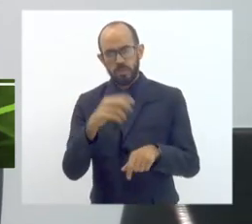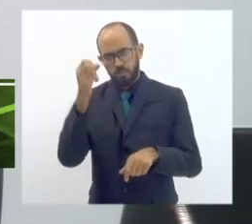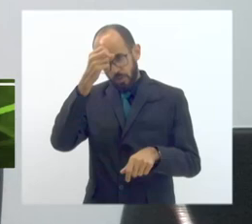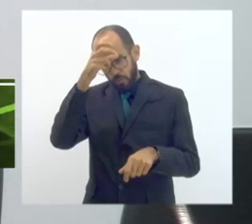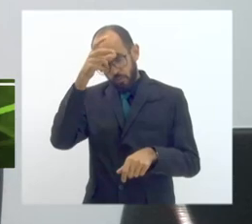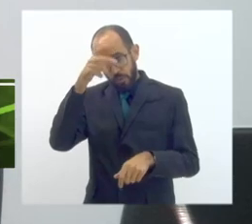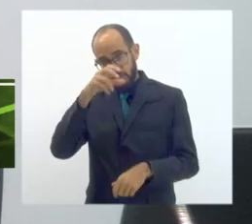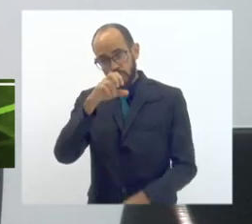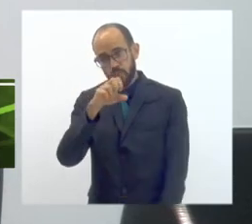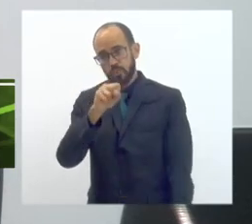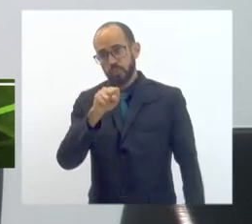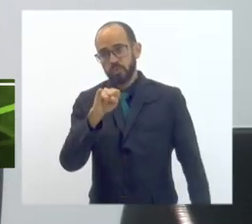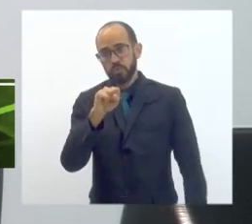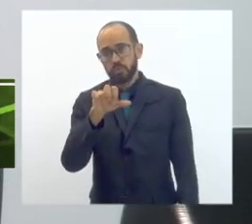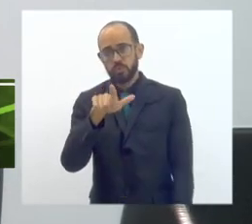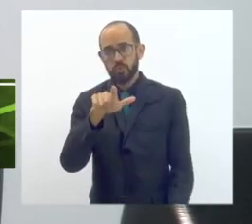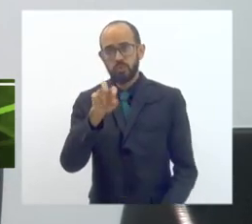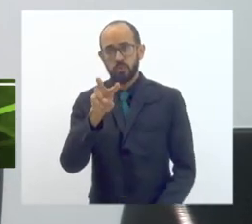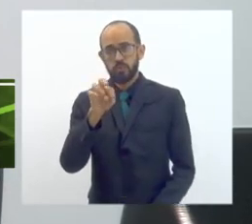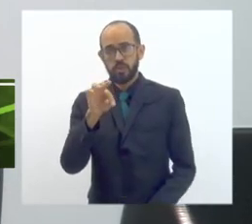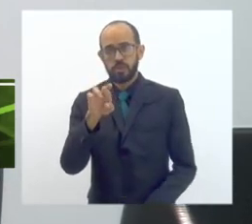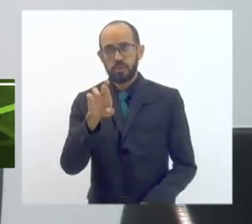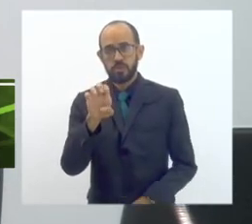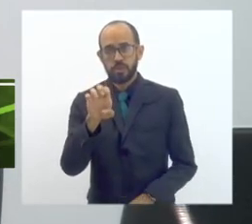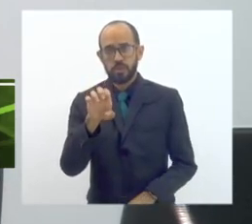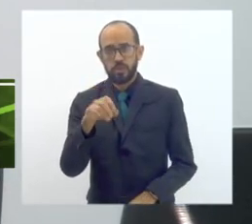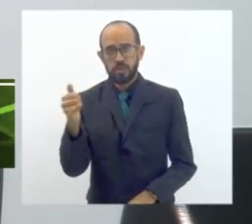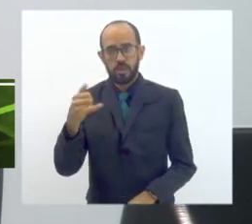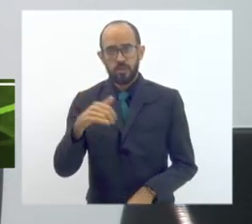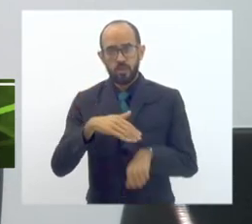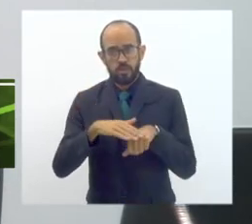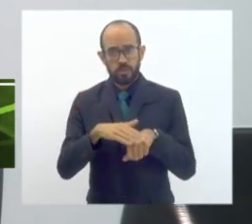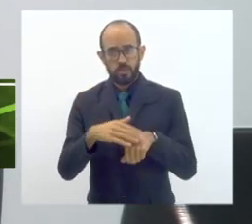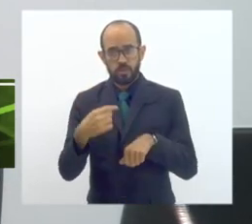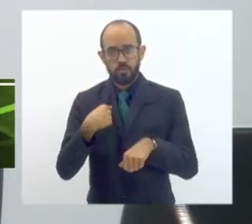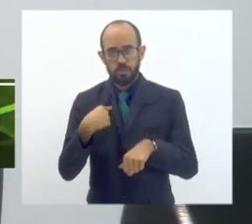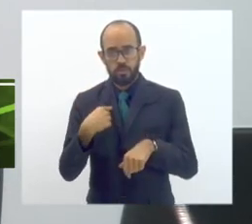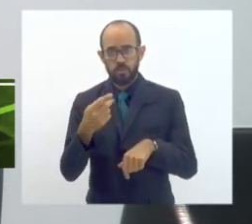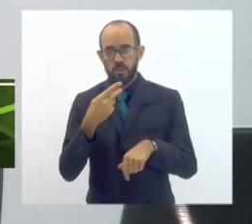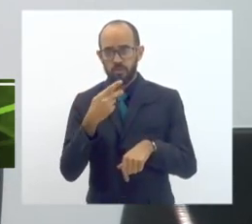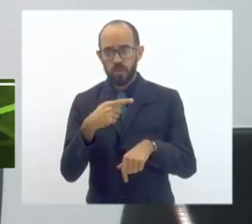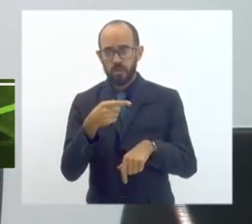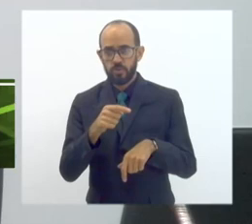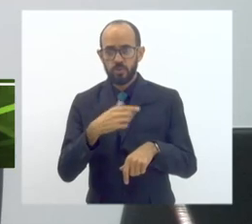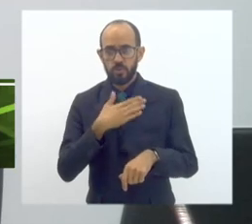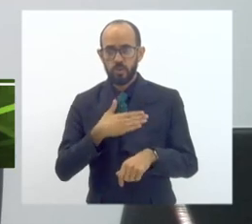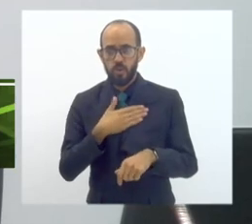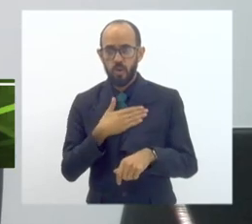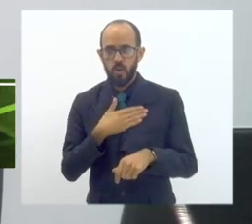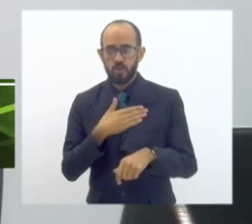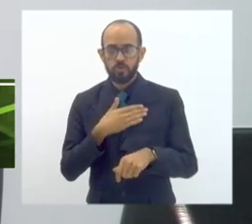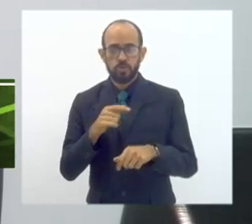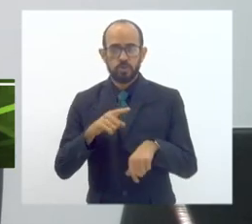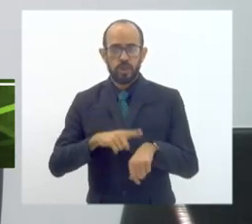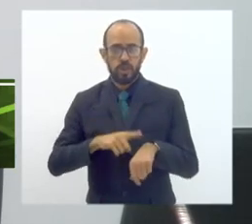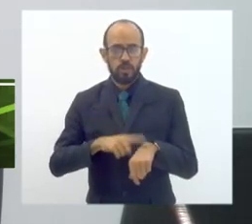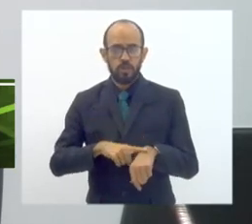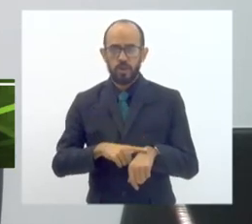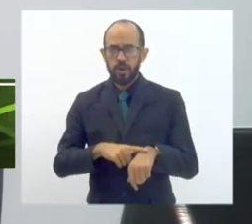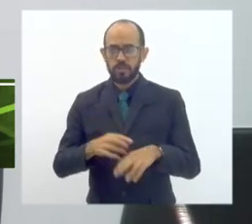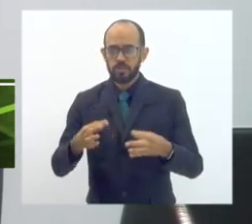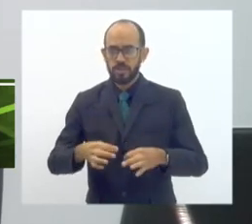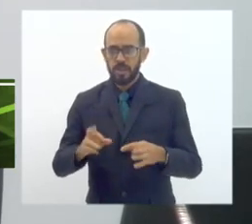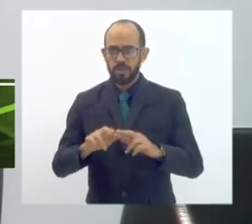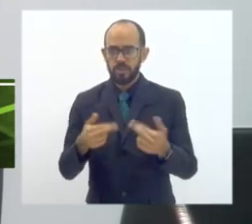também, porque o prefeito Silvestre está até falando comigo, Alfredo, eu gosto quando marca, eu gosto chega na hora que eu estou já com vontade de jantar,